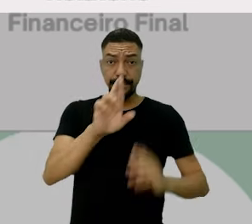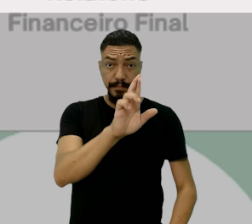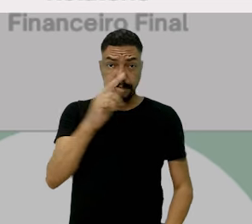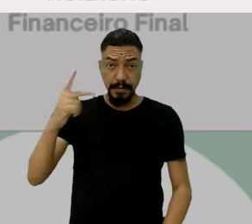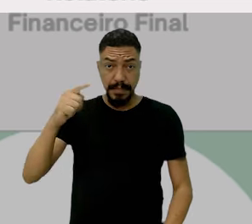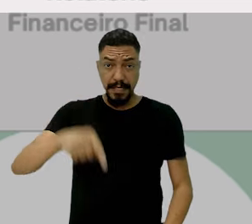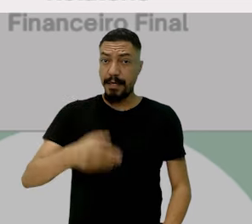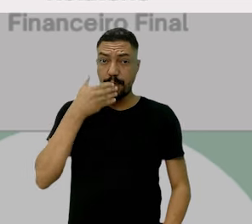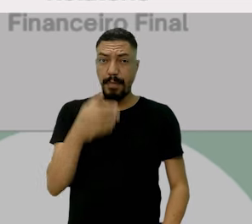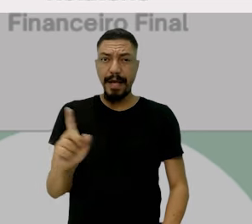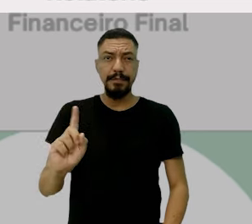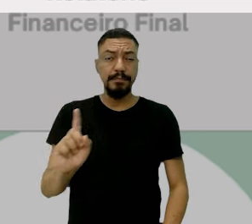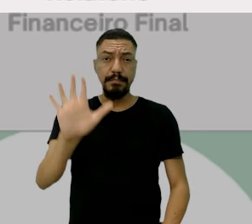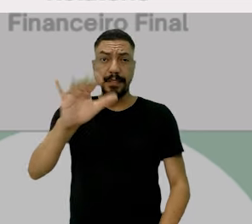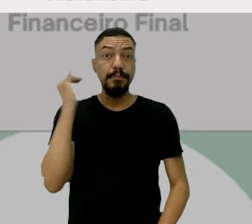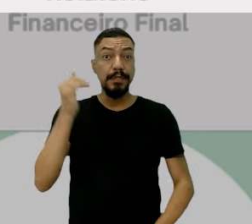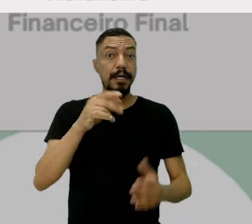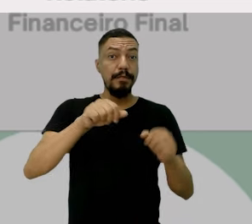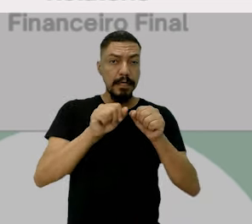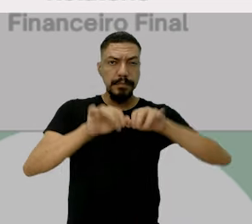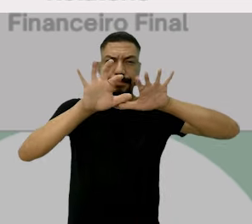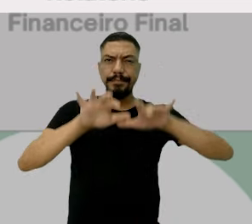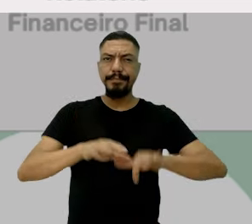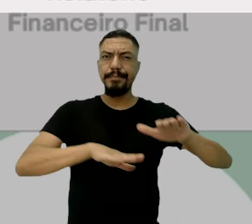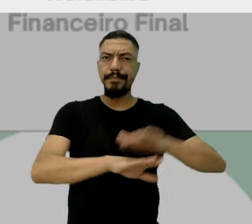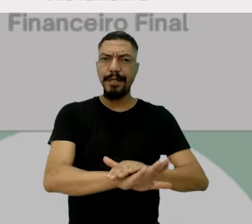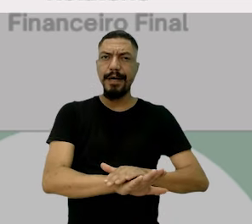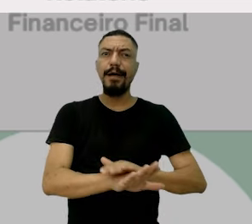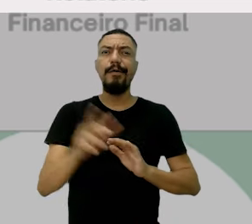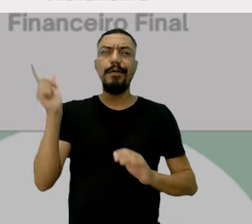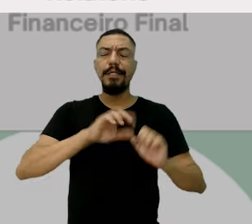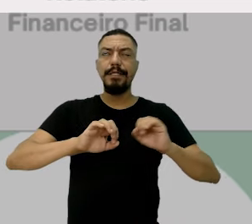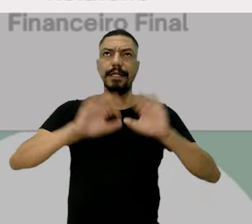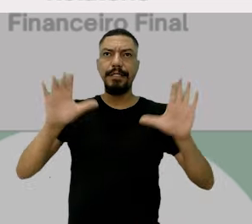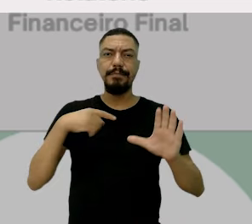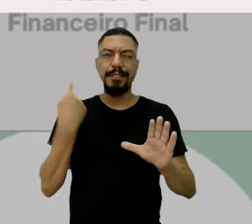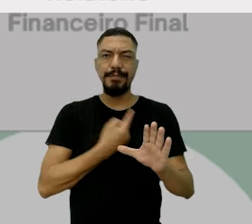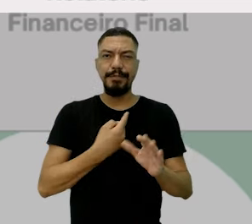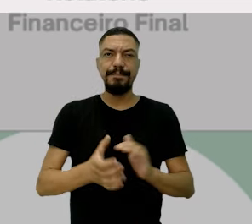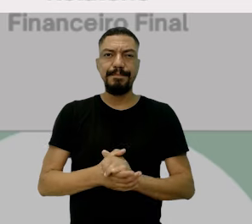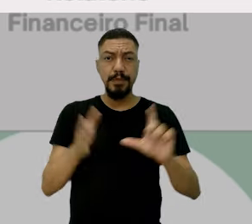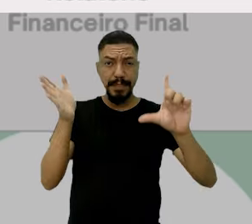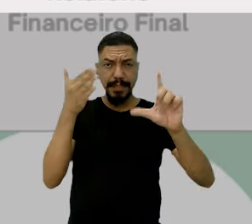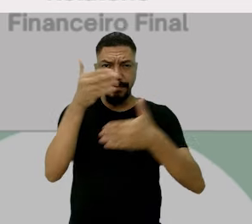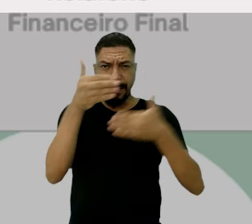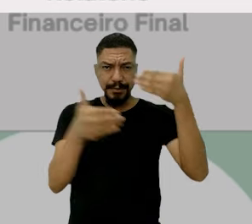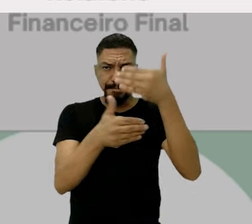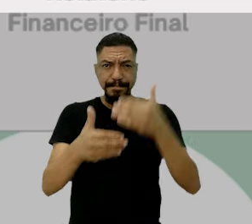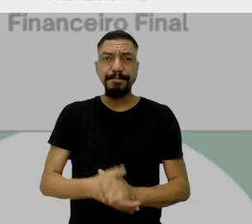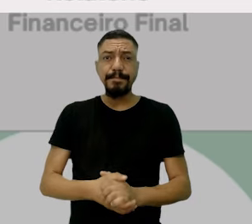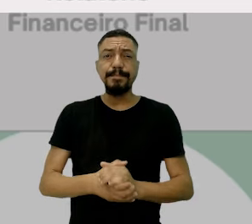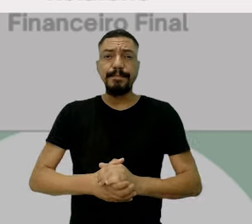detalhado, mas é importante que vocês tenham também, porque isso traz clareza para a gente. Pode passar, por favor?